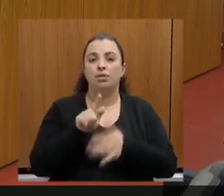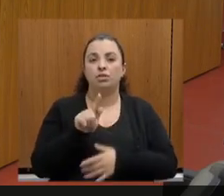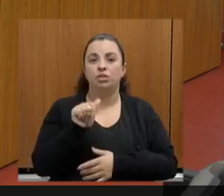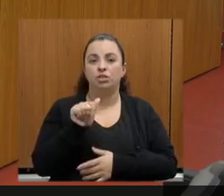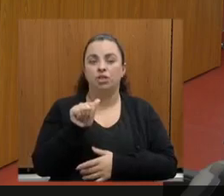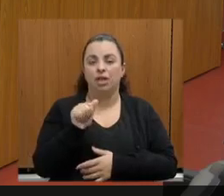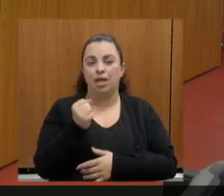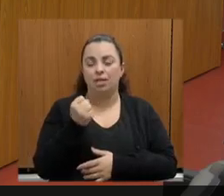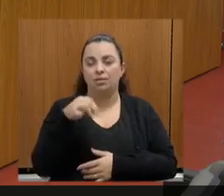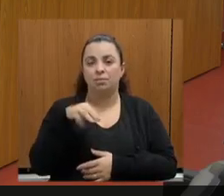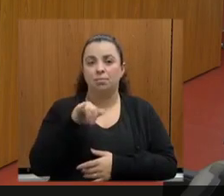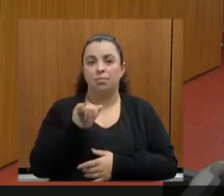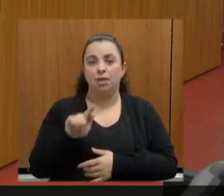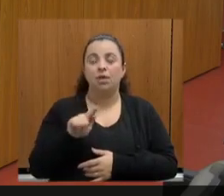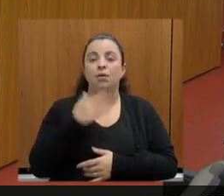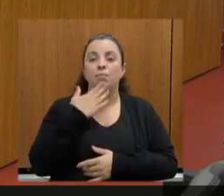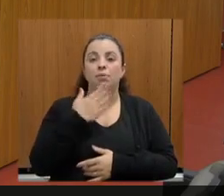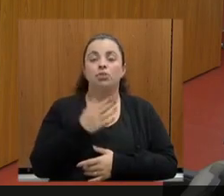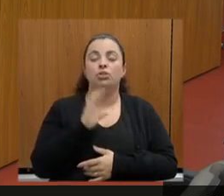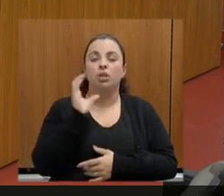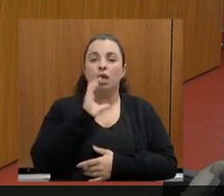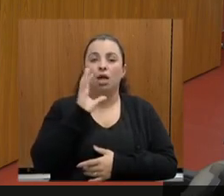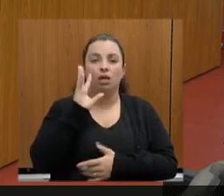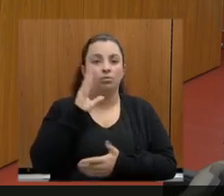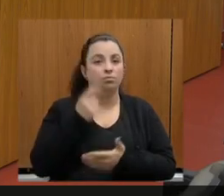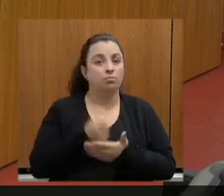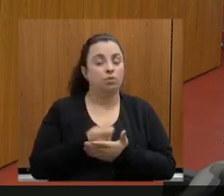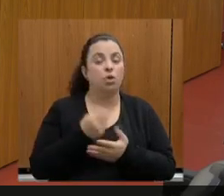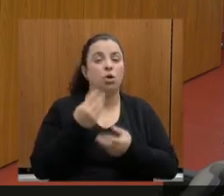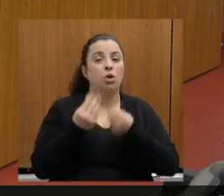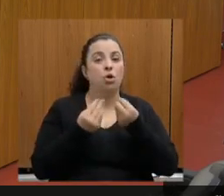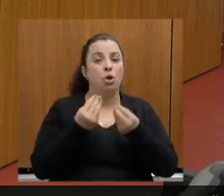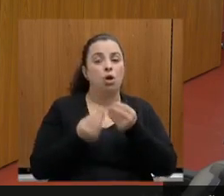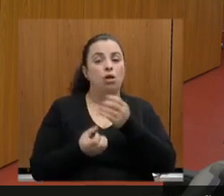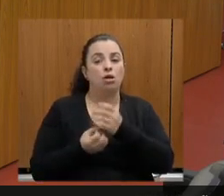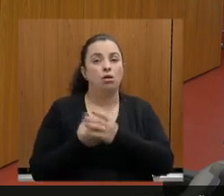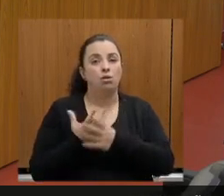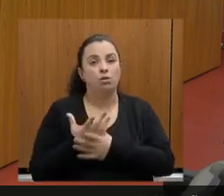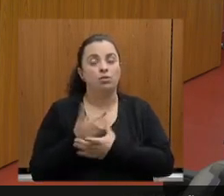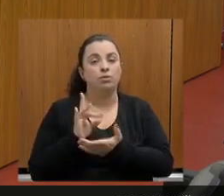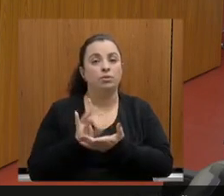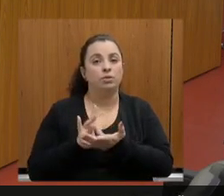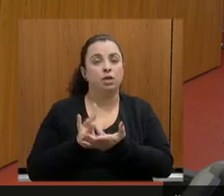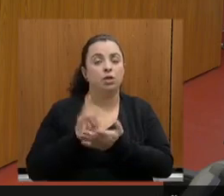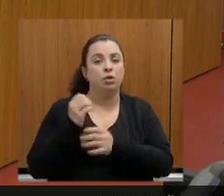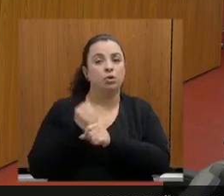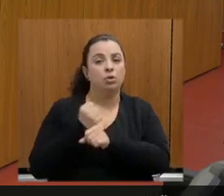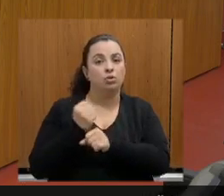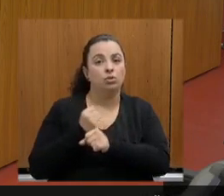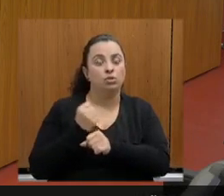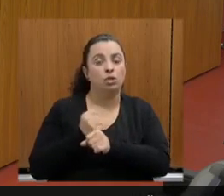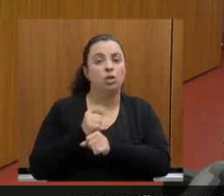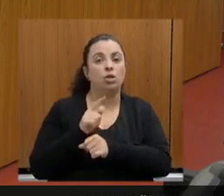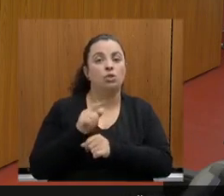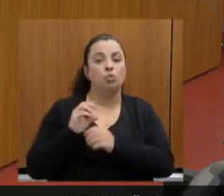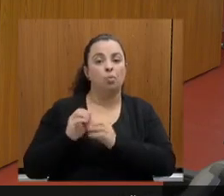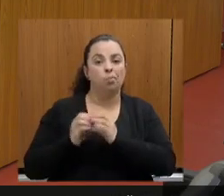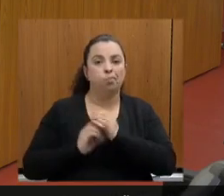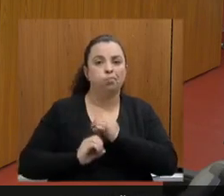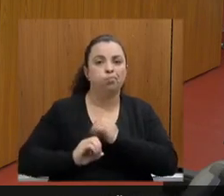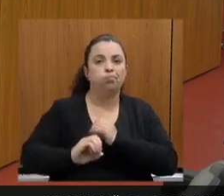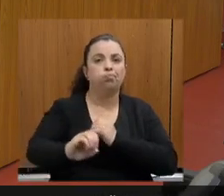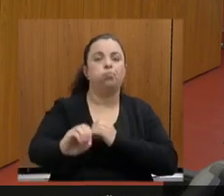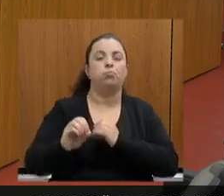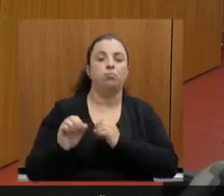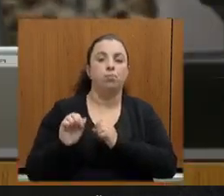Gerais gasolina e pedido de providências para que seja efetivada a construção de um gasoduto ligando o